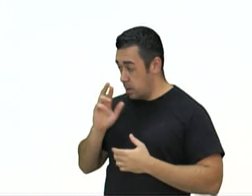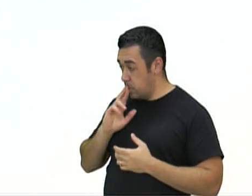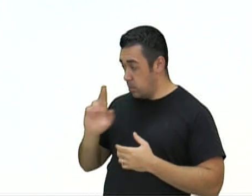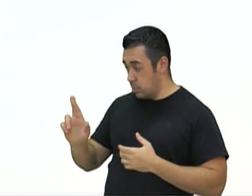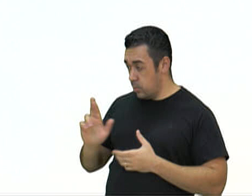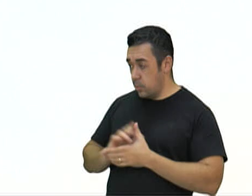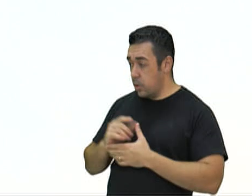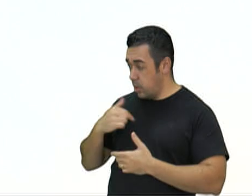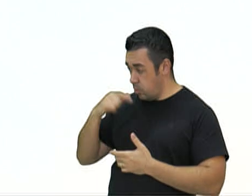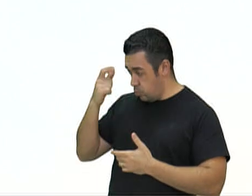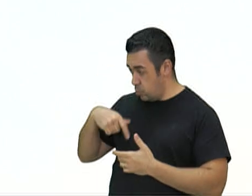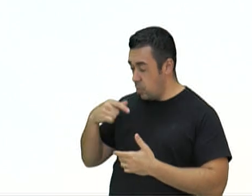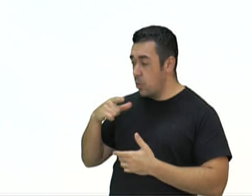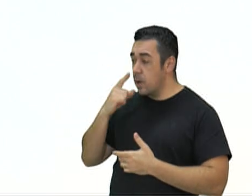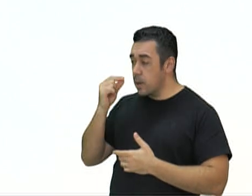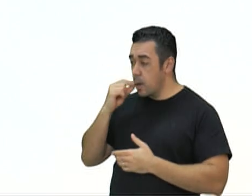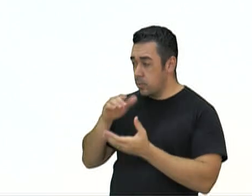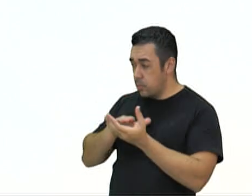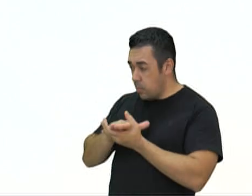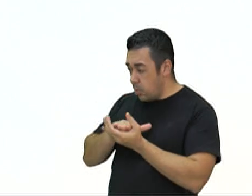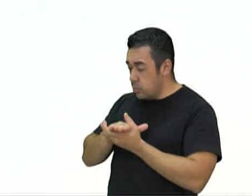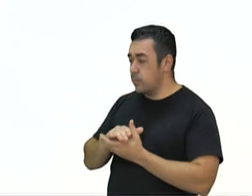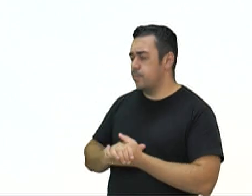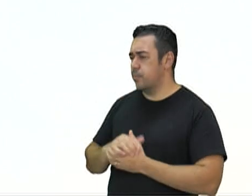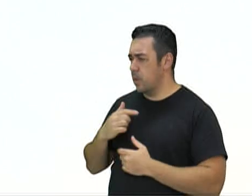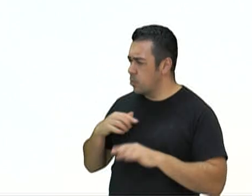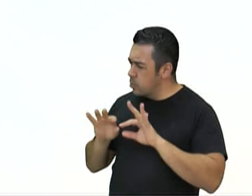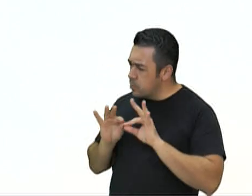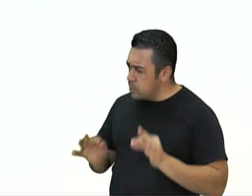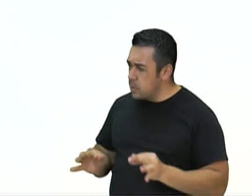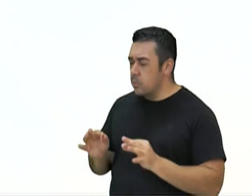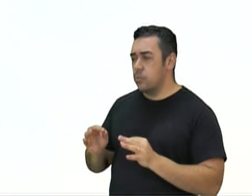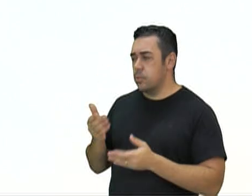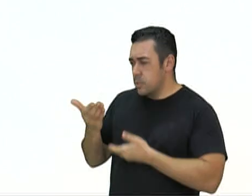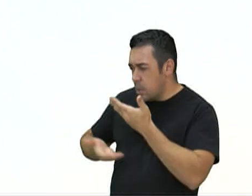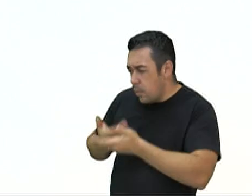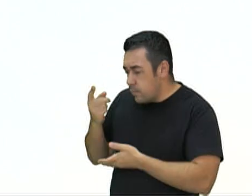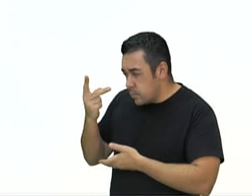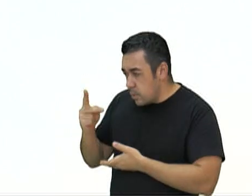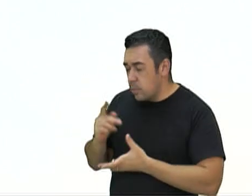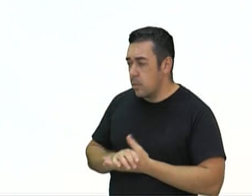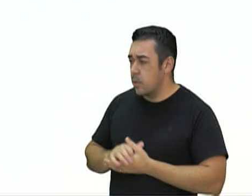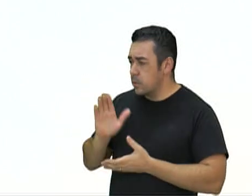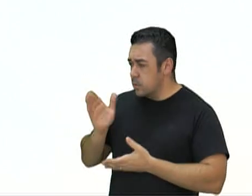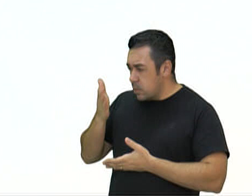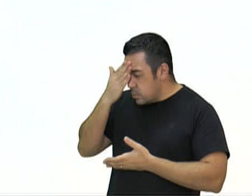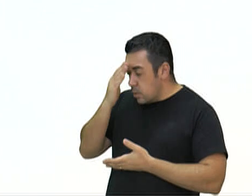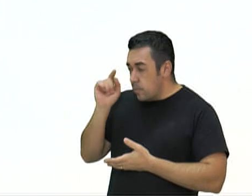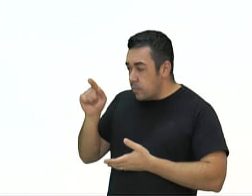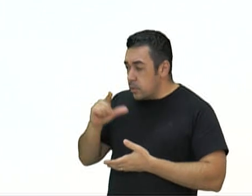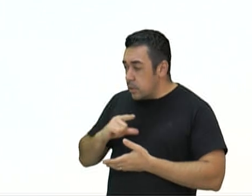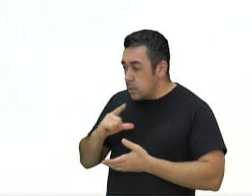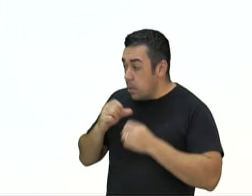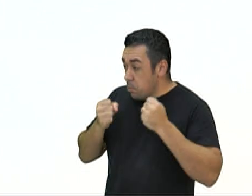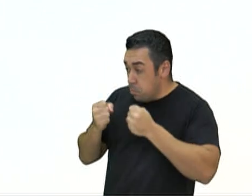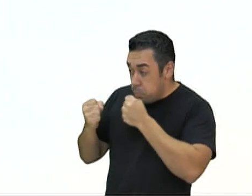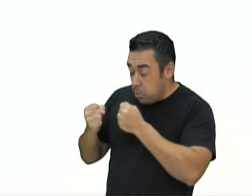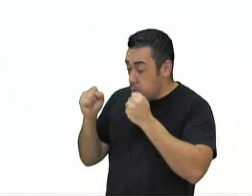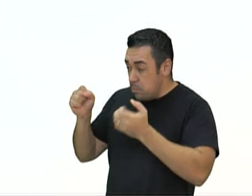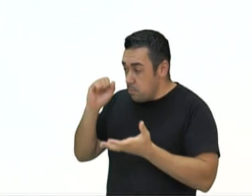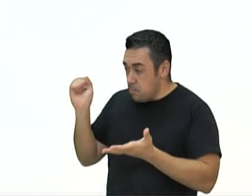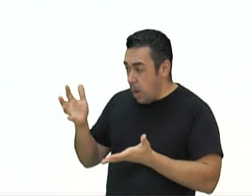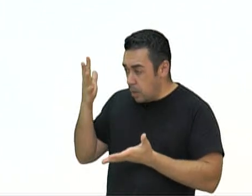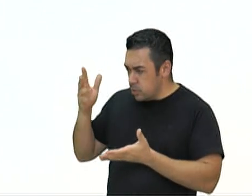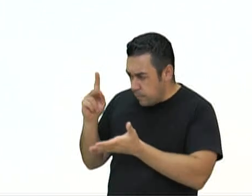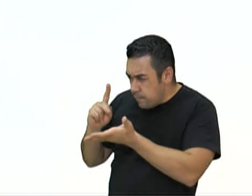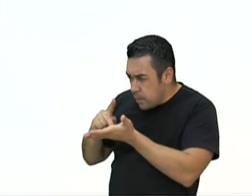respondeu: "Eu sou o gato das botas, um humilde servo vosso. Ouvi dizer que possuís poderes mágicos.